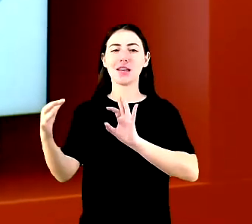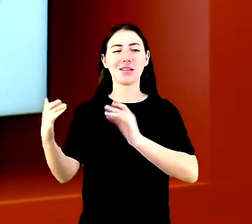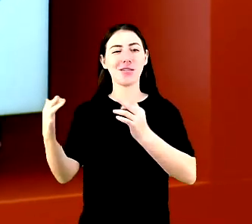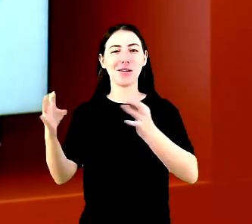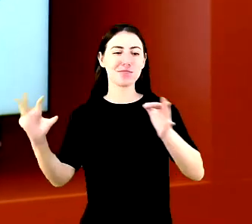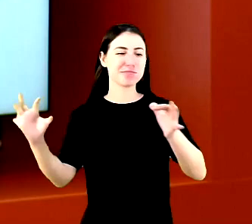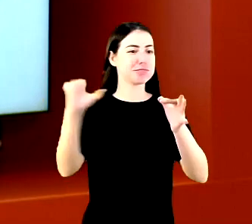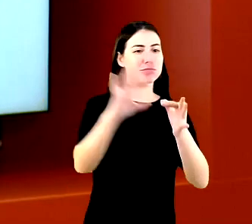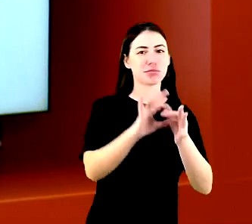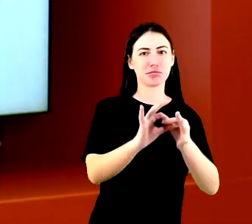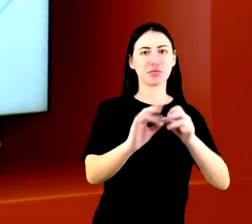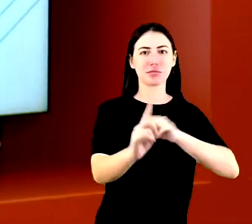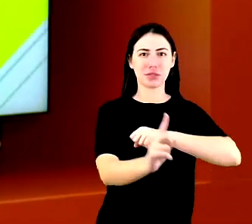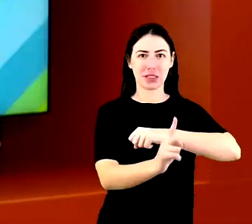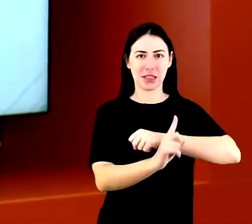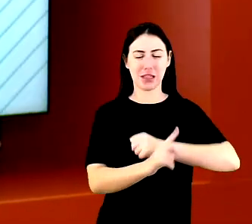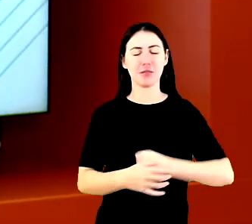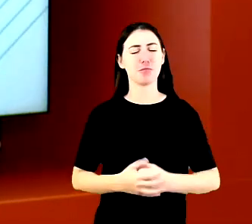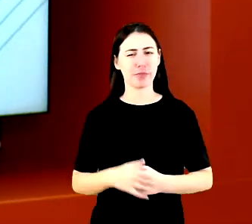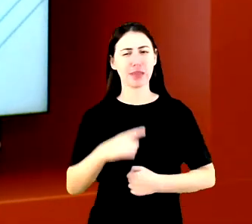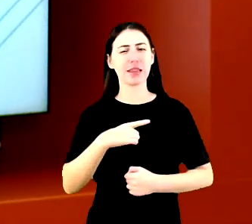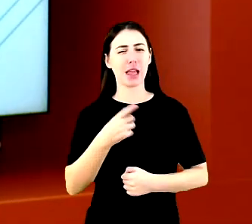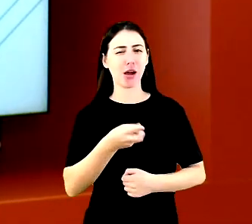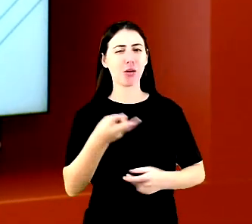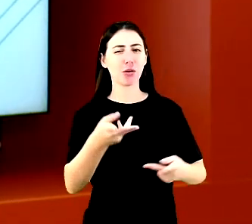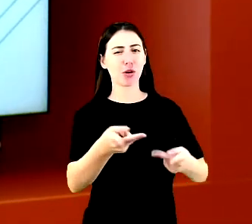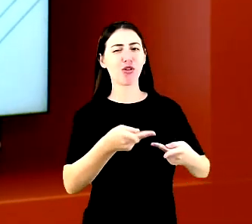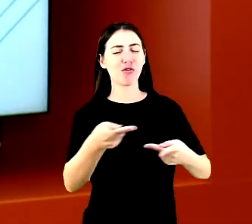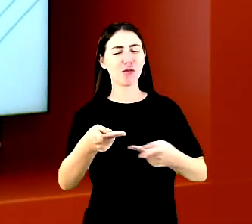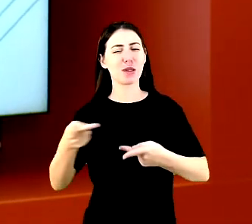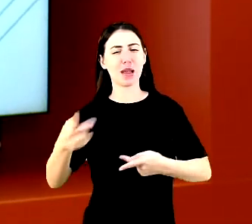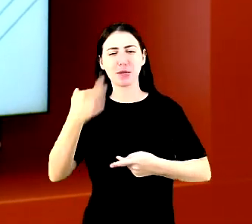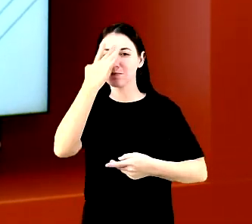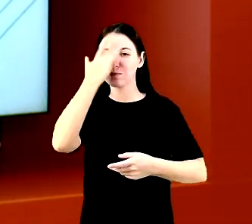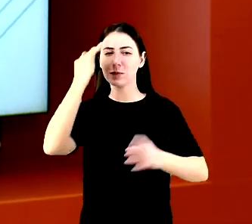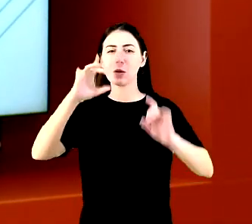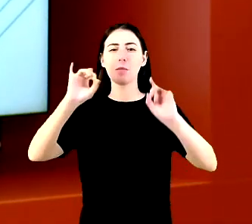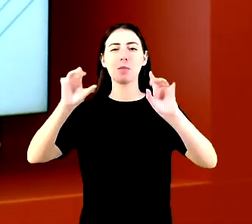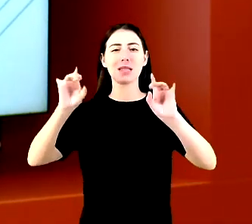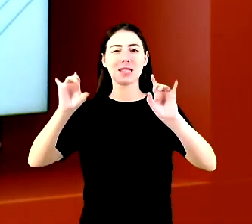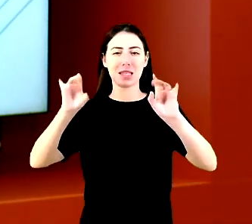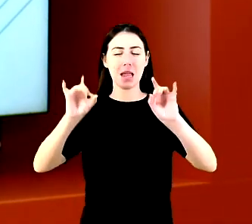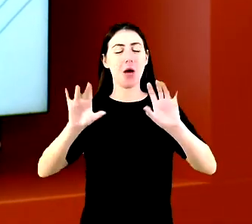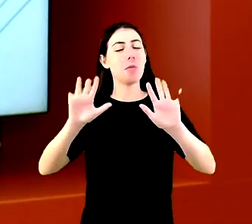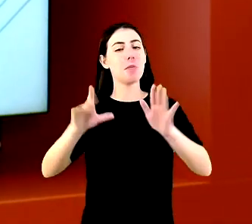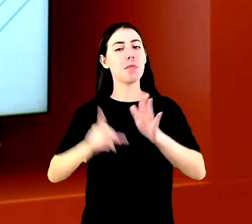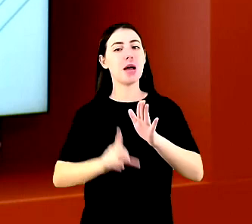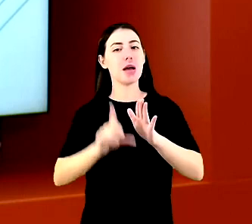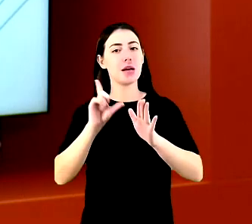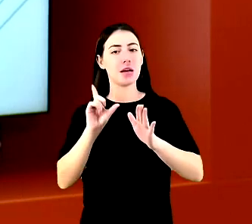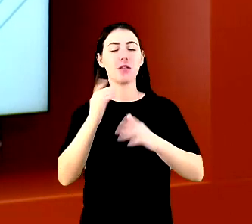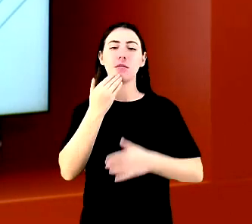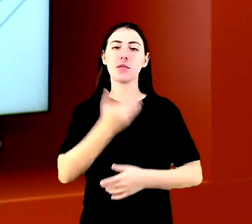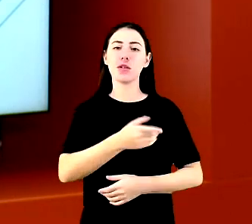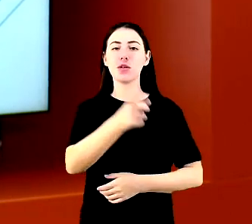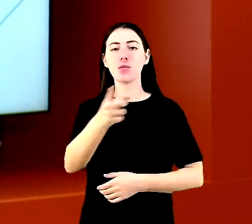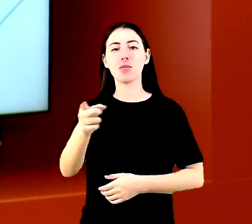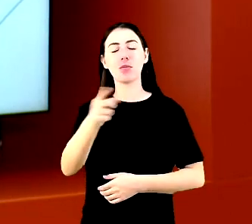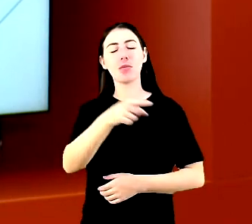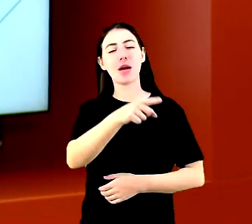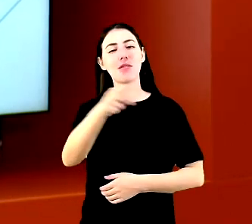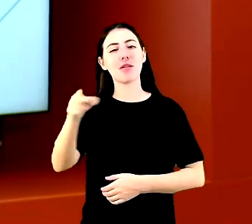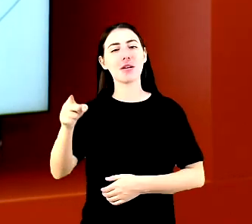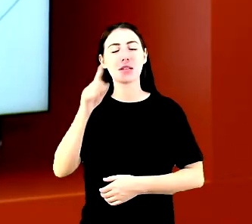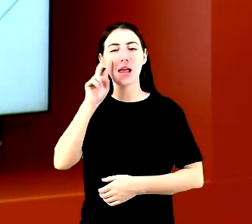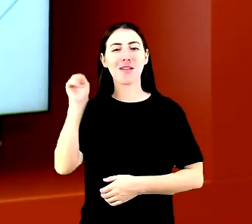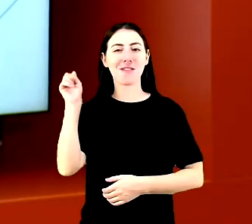isso, nós temos aqui convidados especiais. Mas antes, eu vou pedir para que vocês acompanhem aqui a nossa apresentação, a nossa conversa,